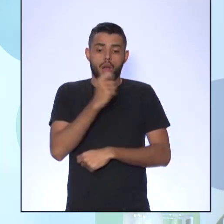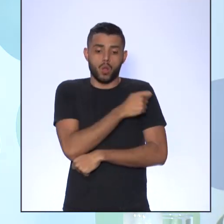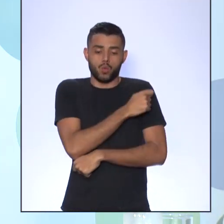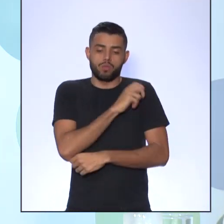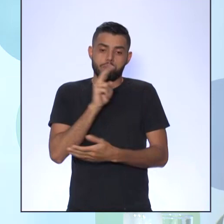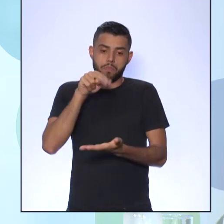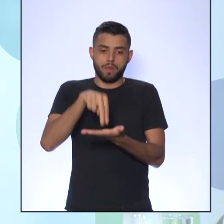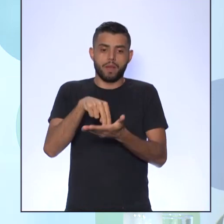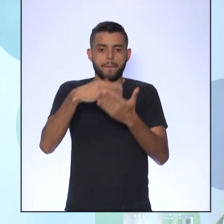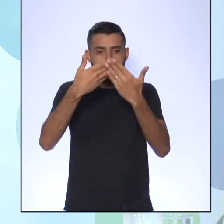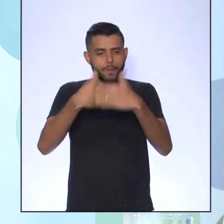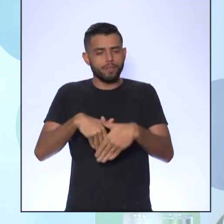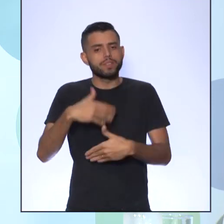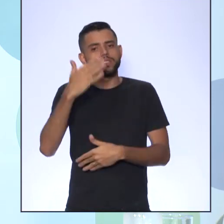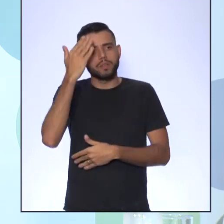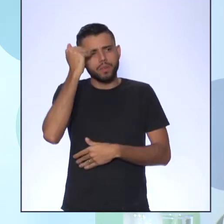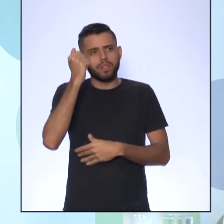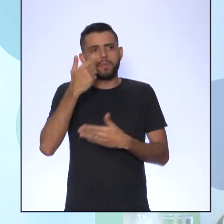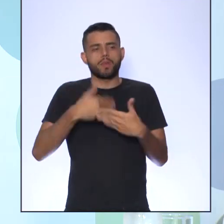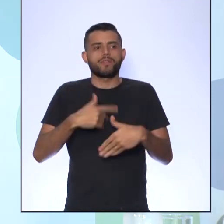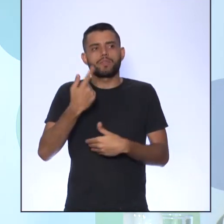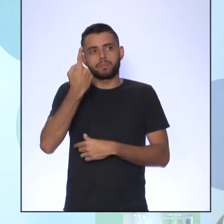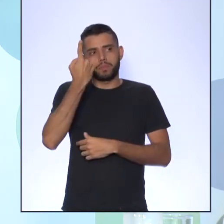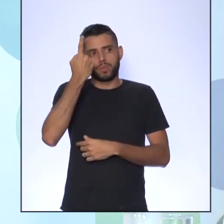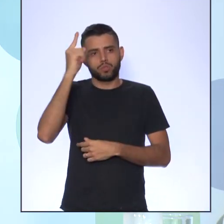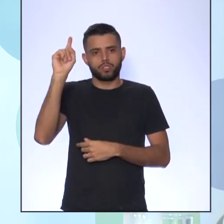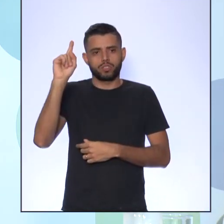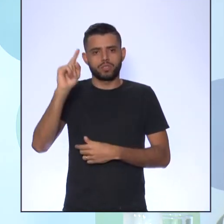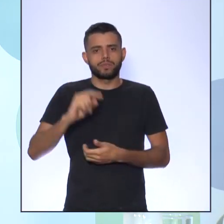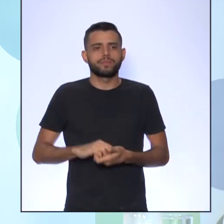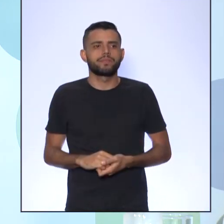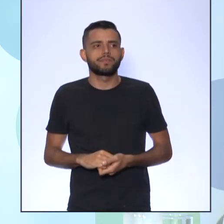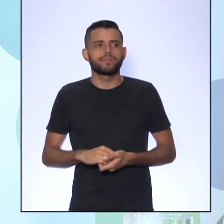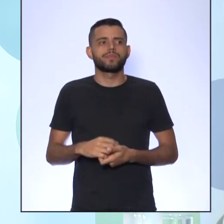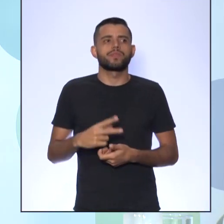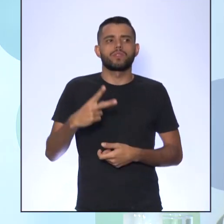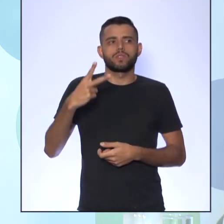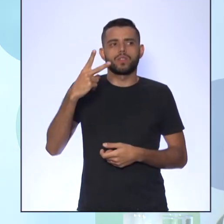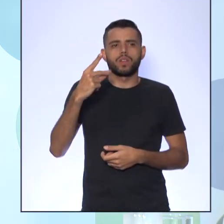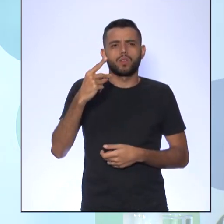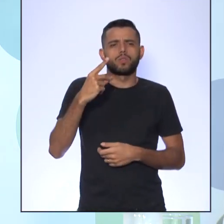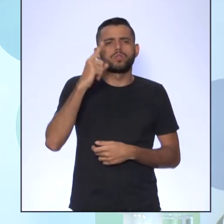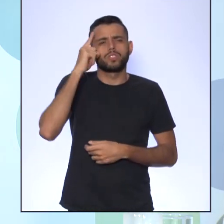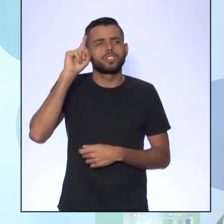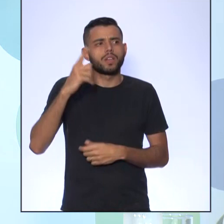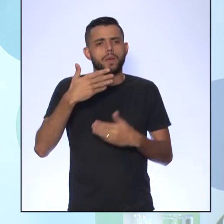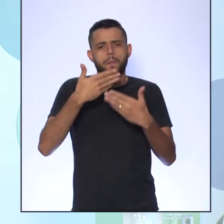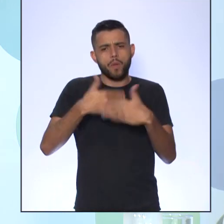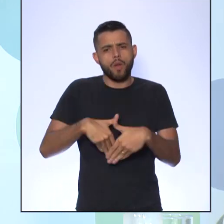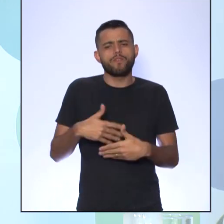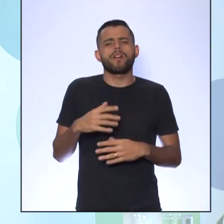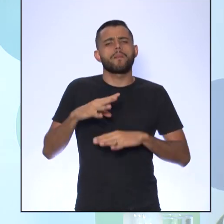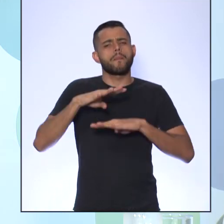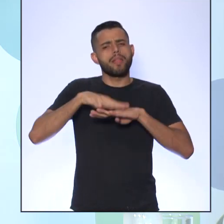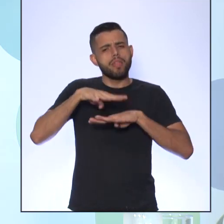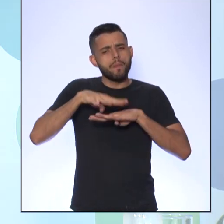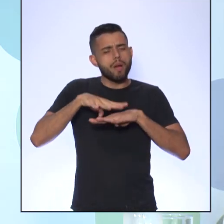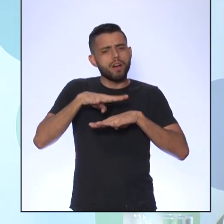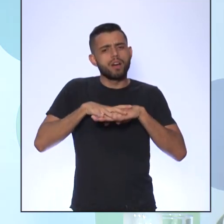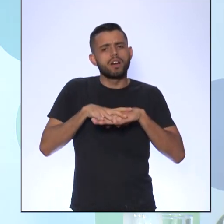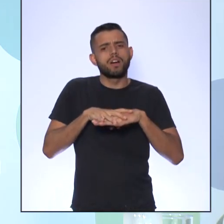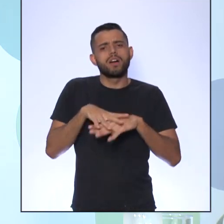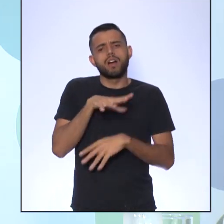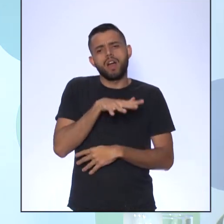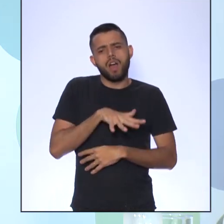que ele enfrentará no primeiro dia. Já no segundo dia, eles farão as provas de matemática, né, que é uma área